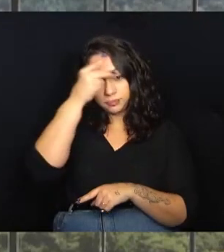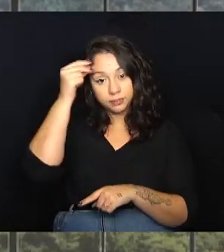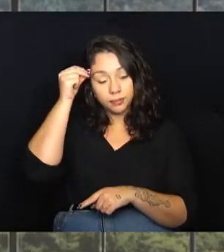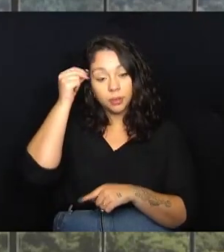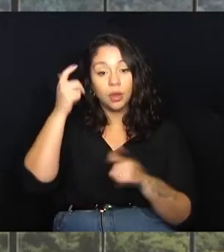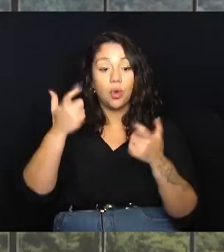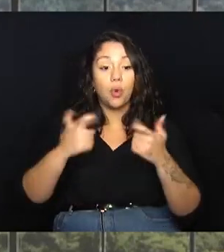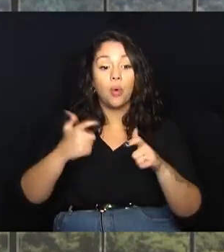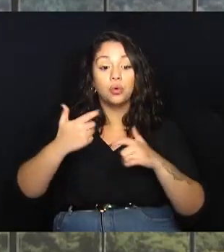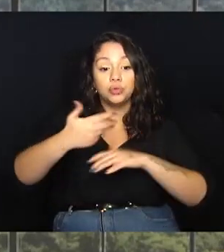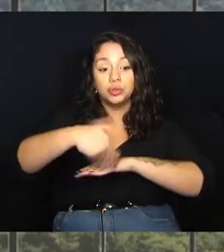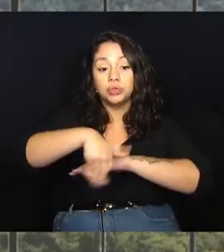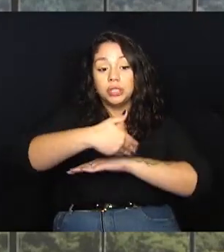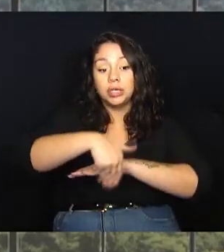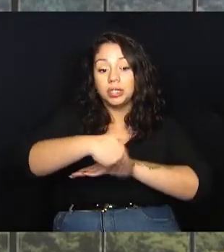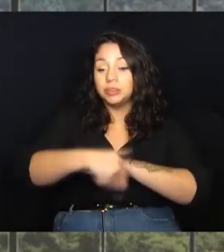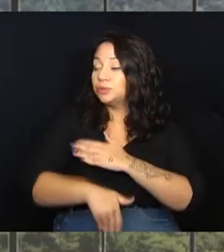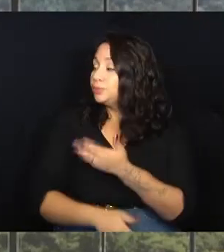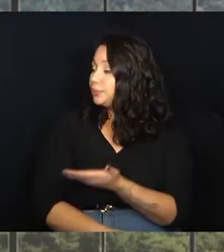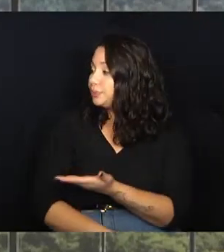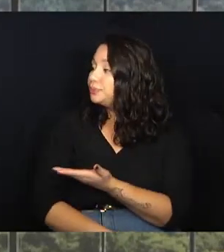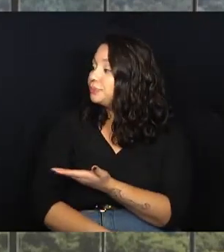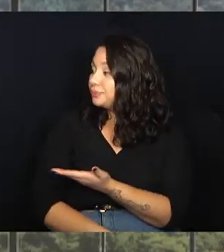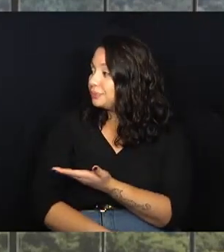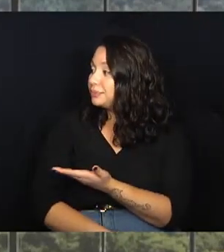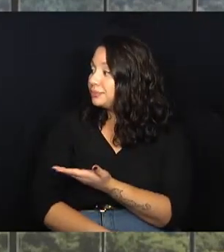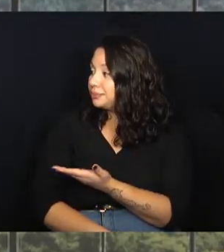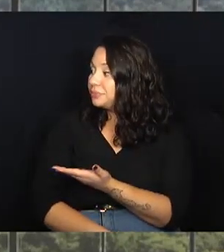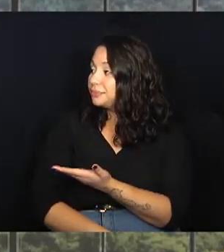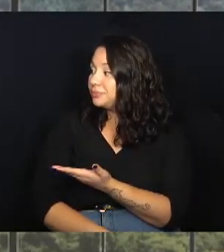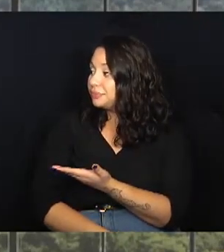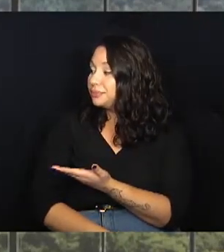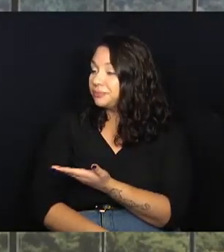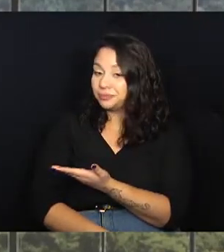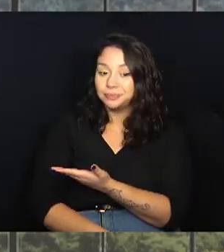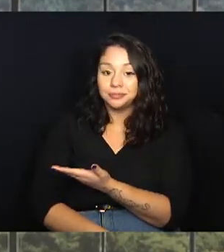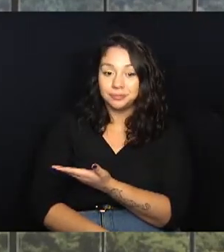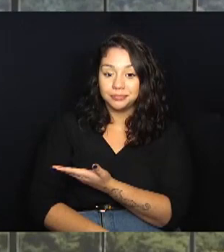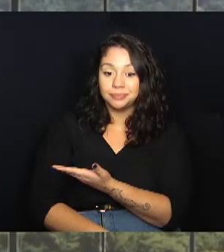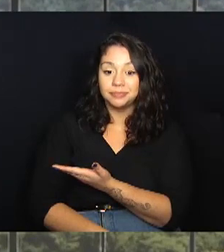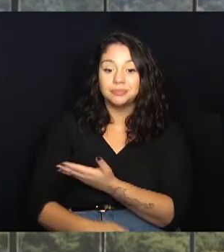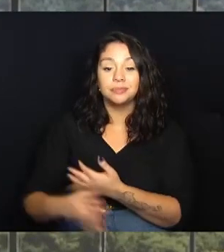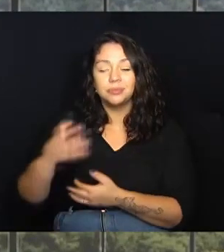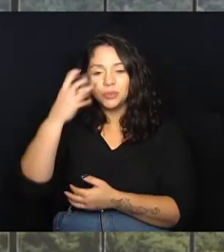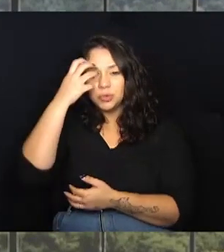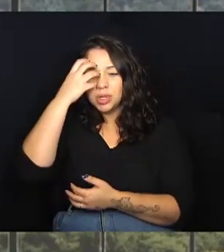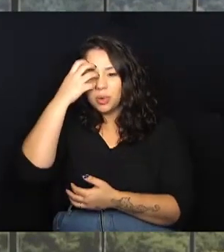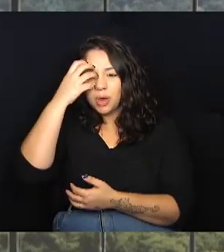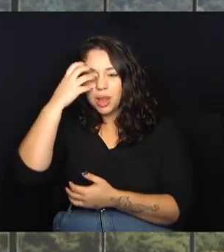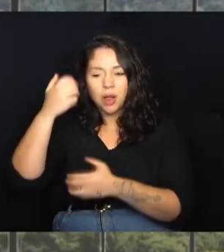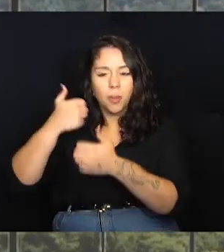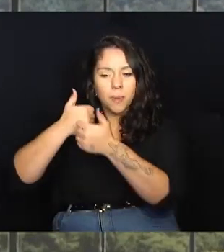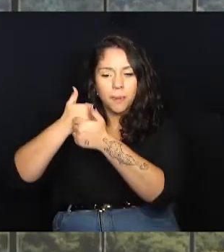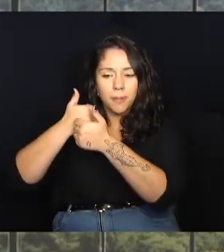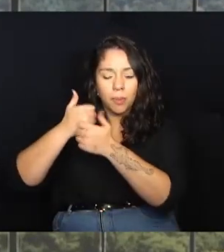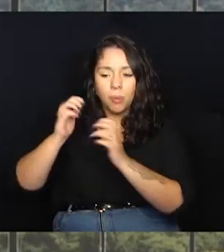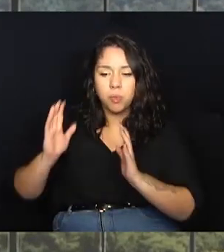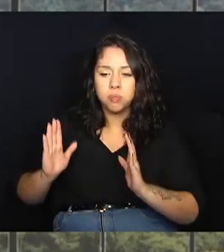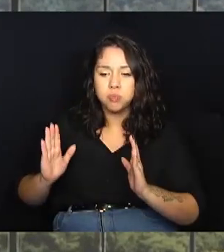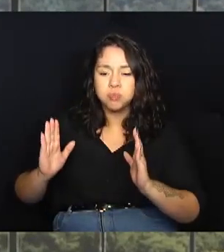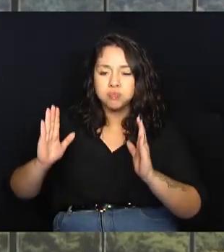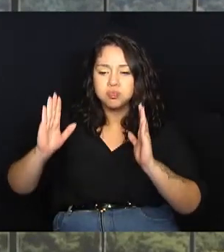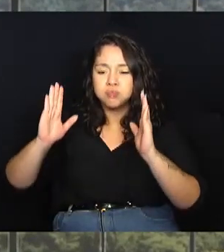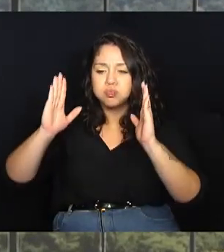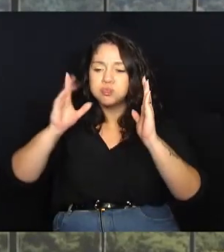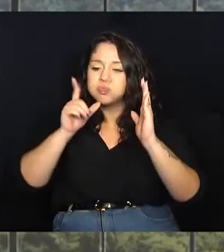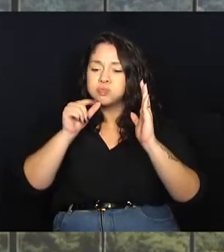na Rua Latino Coelho, 540, no alto do Taquaral, lá perto daquela caixa d'água do Taquaral,